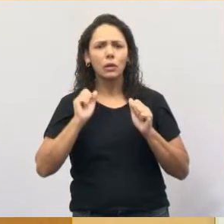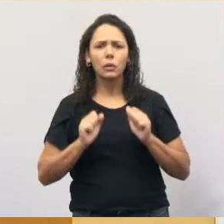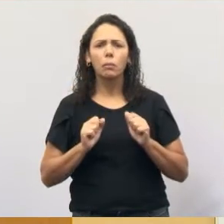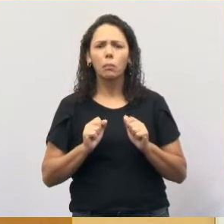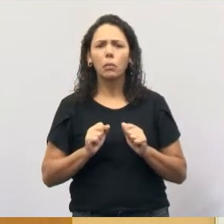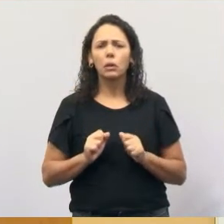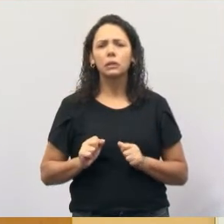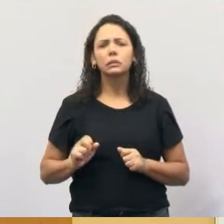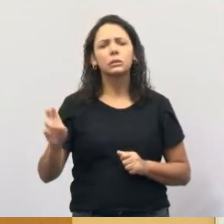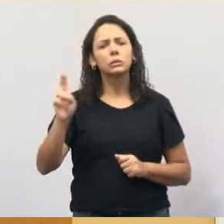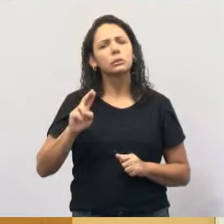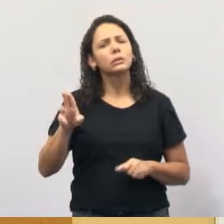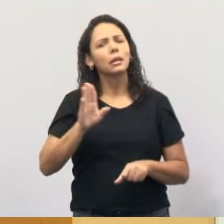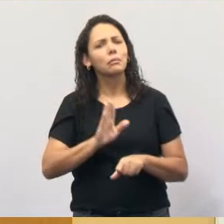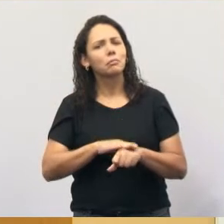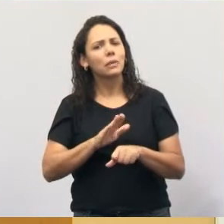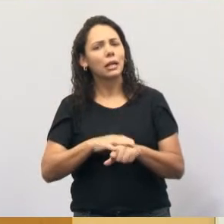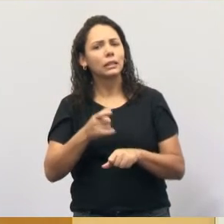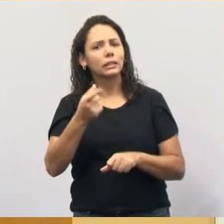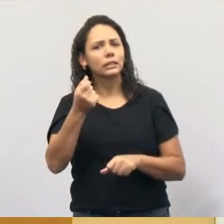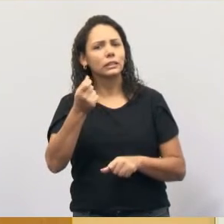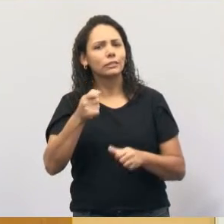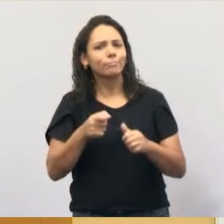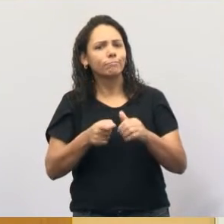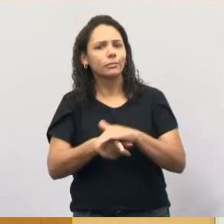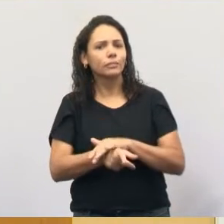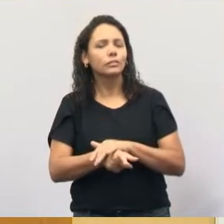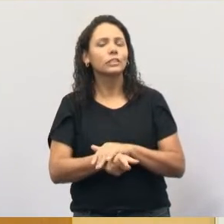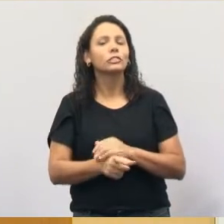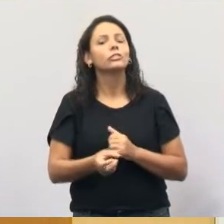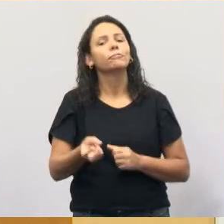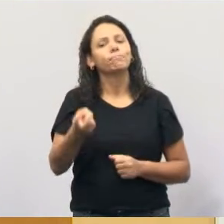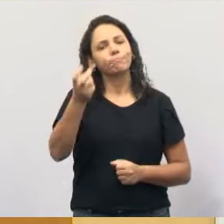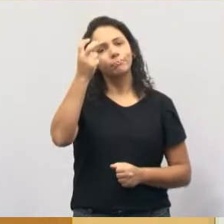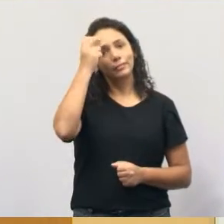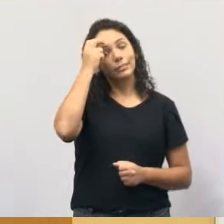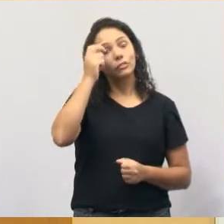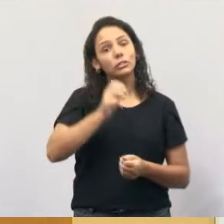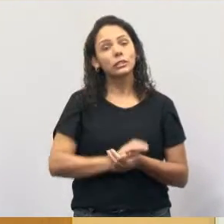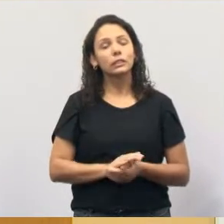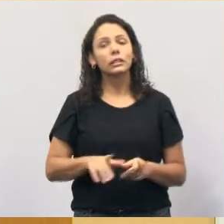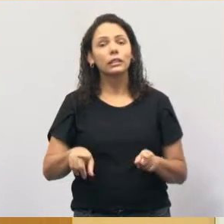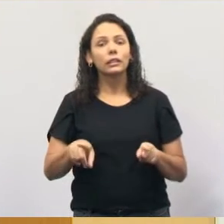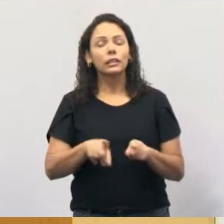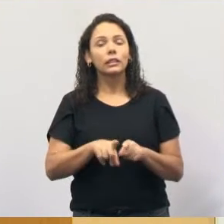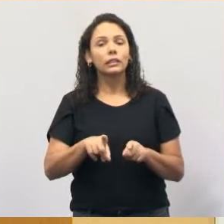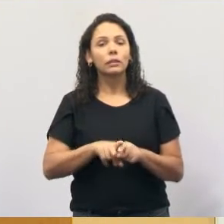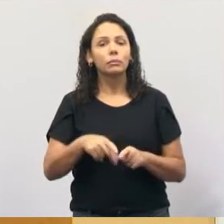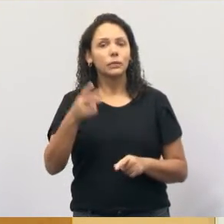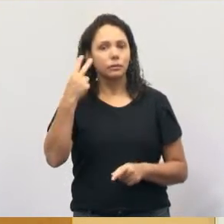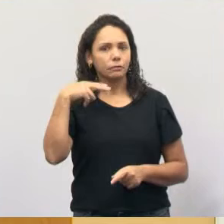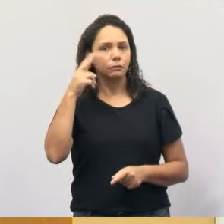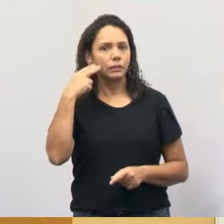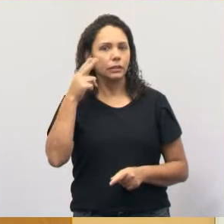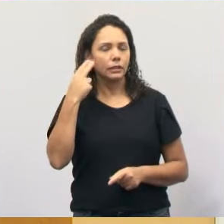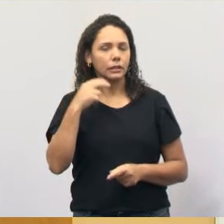para a cultura, também fazer um pouco do uso do vereador que me antecedeu,